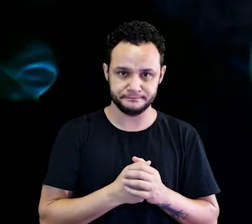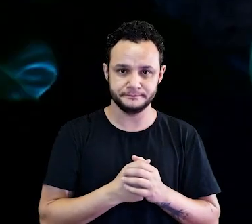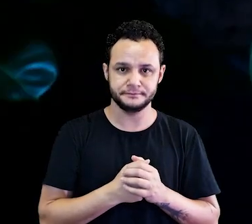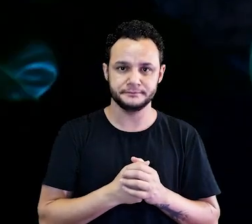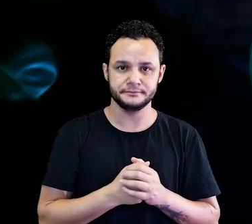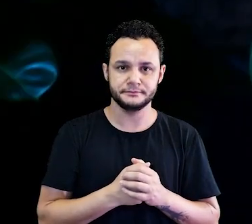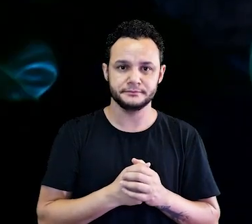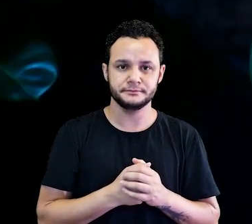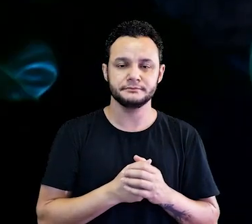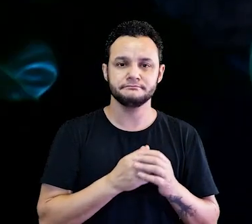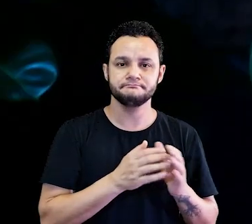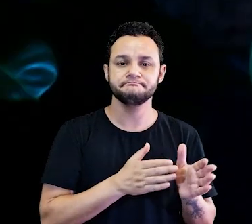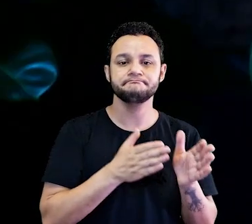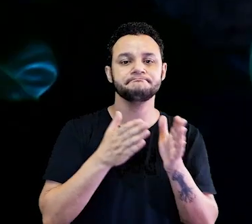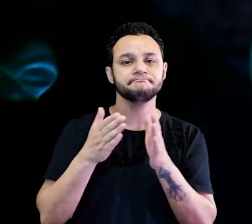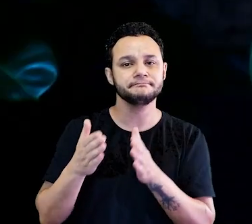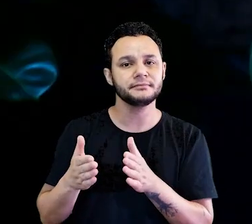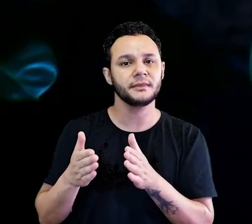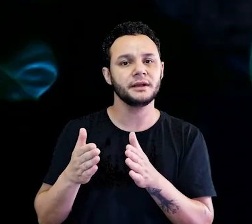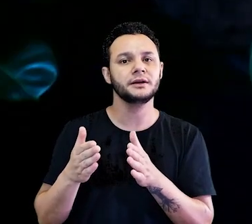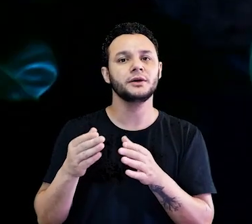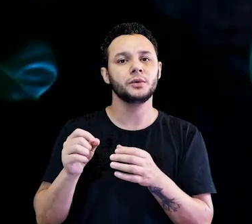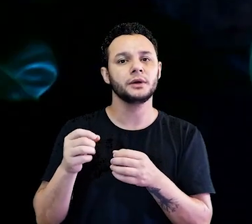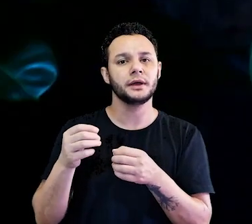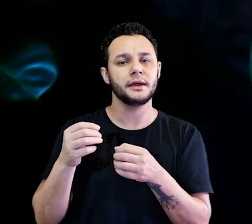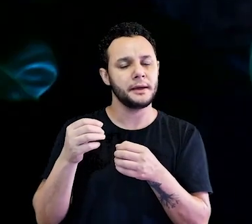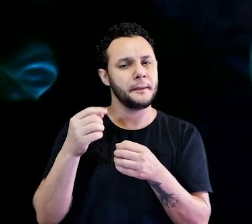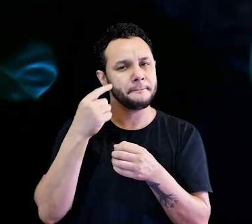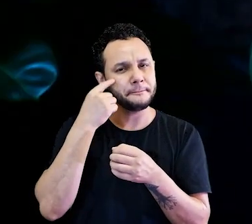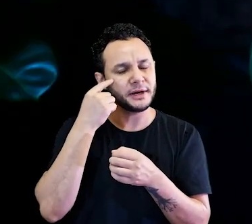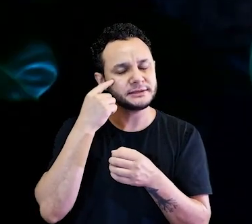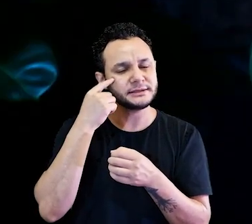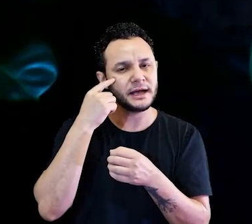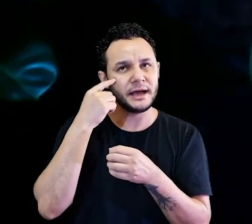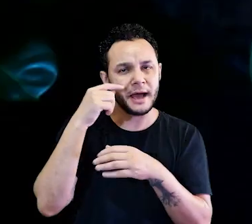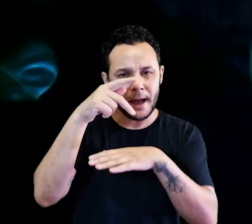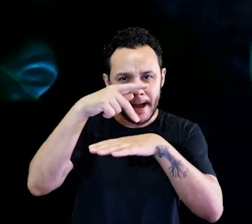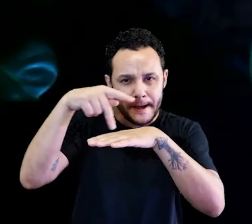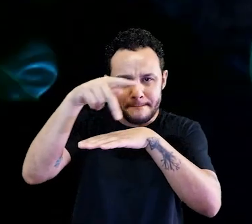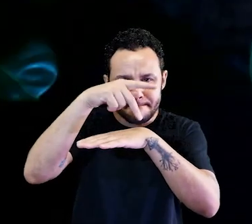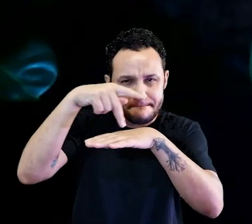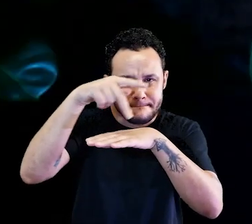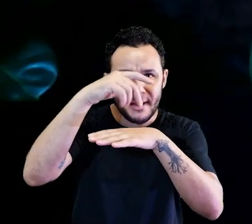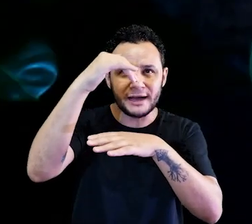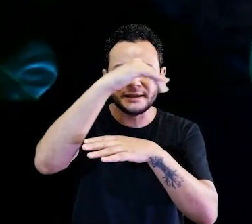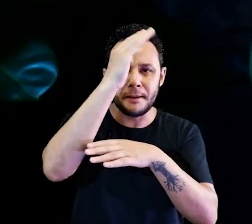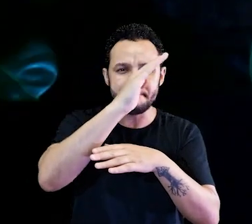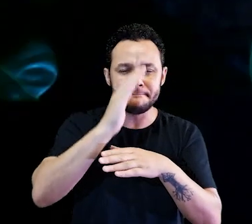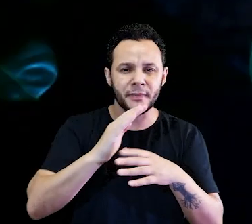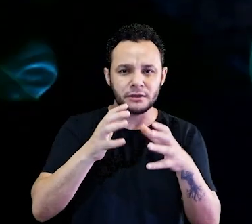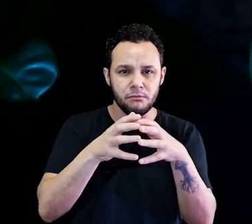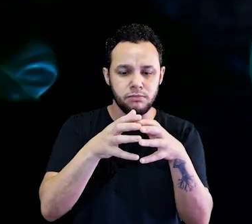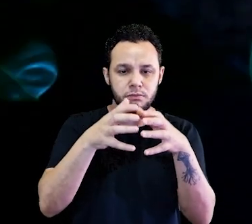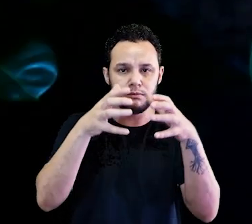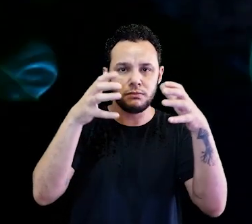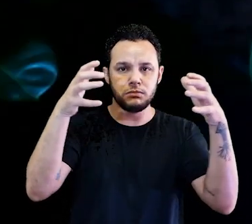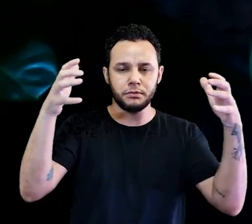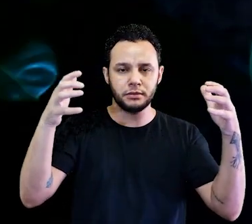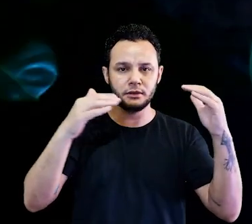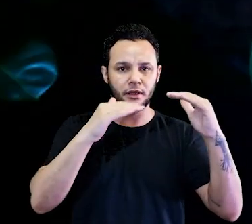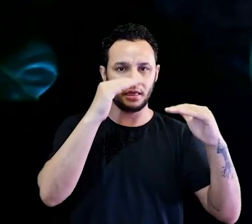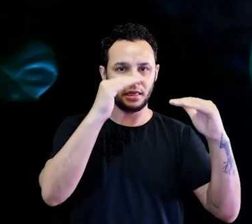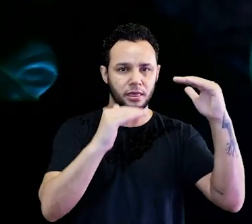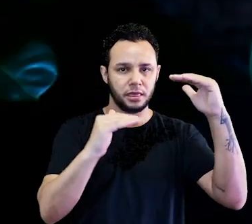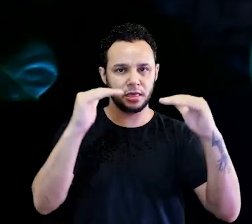mínimo, né, para o sistema educacional, né? E isso, num país como a gente vive, que é tão desigual,